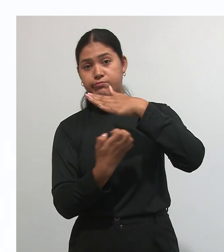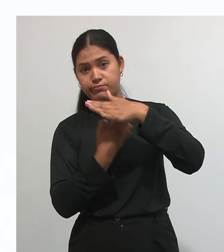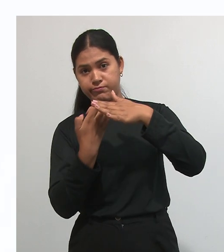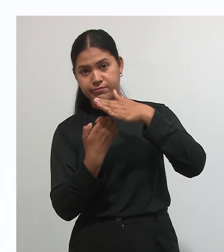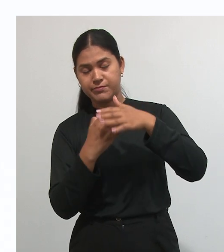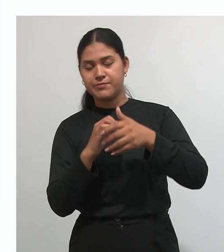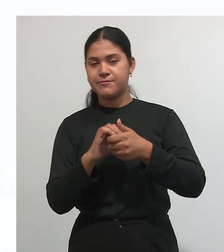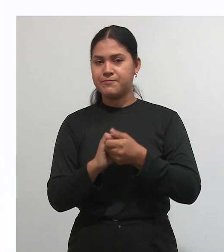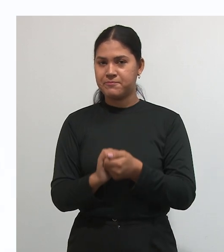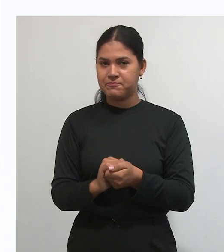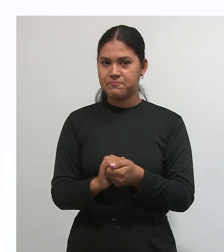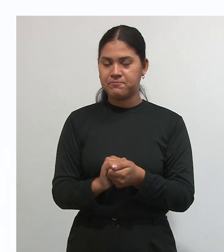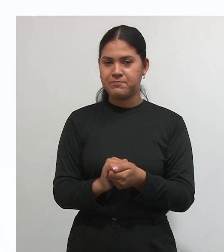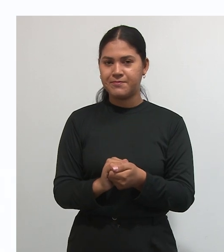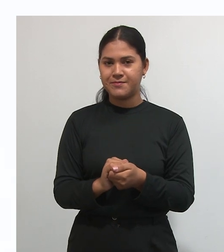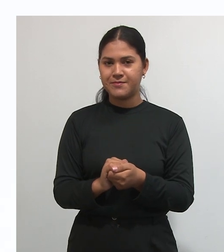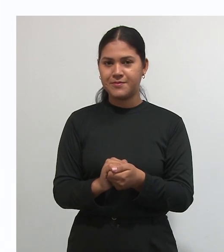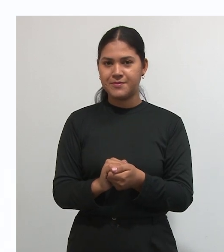que temos